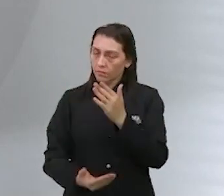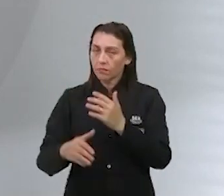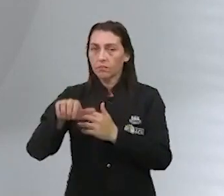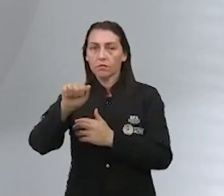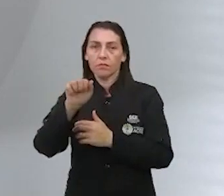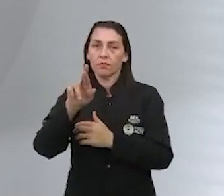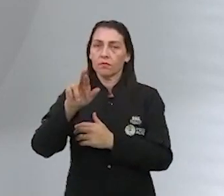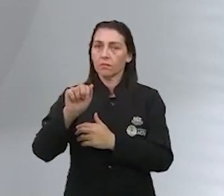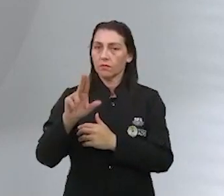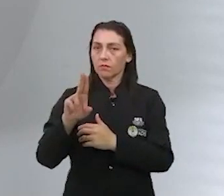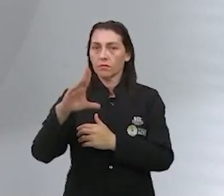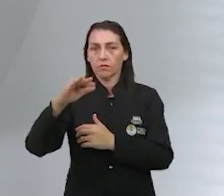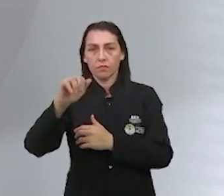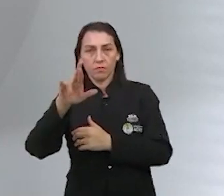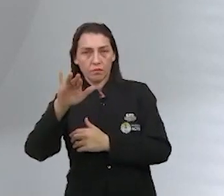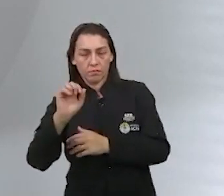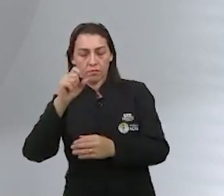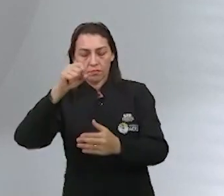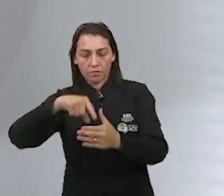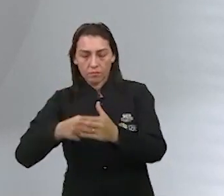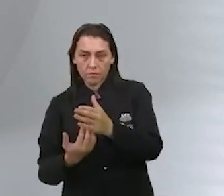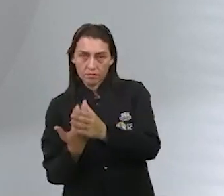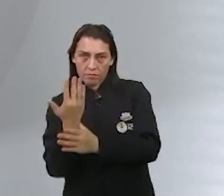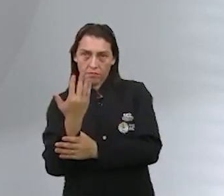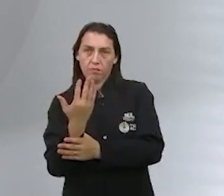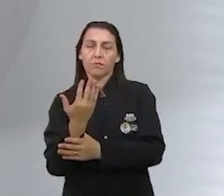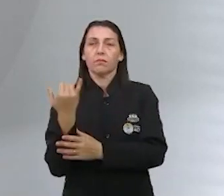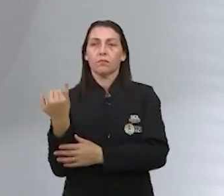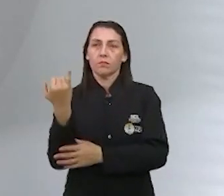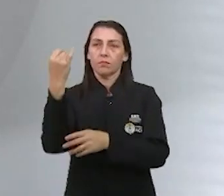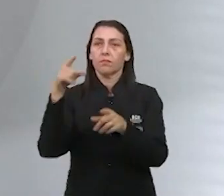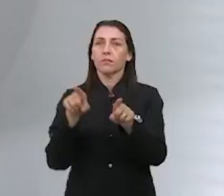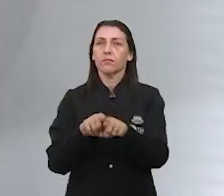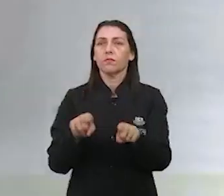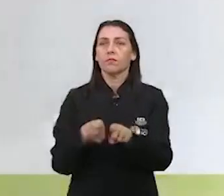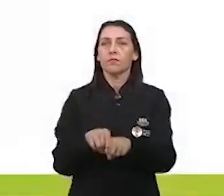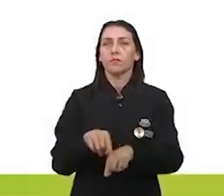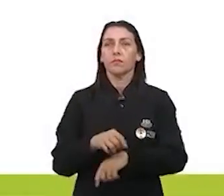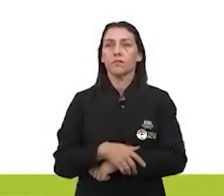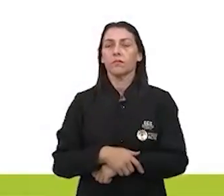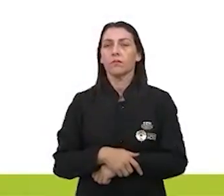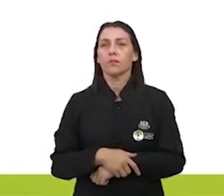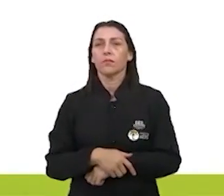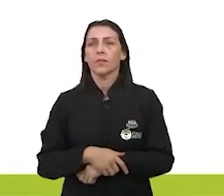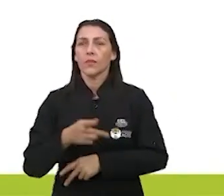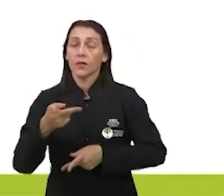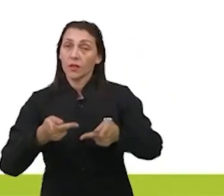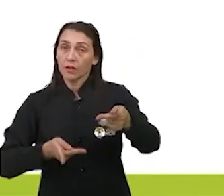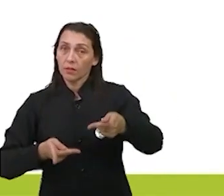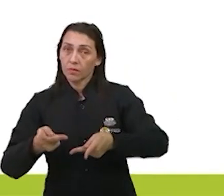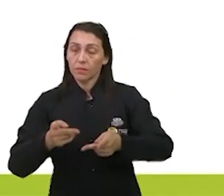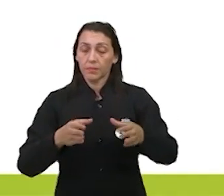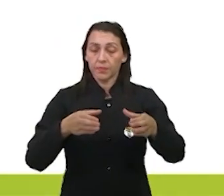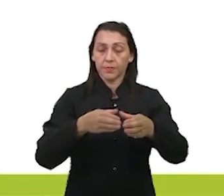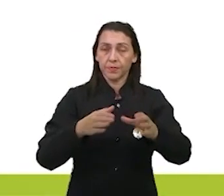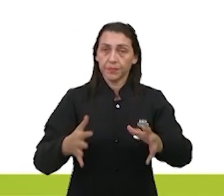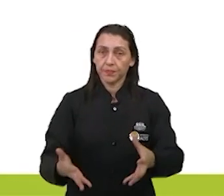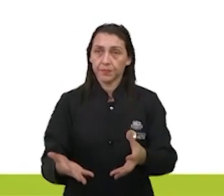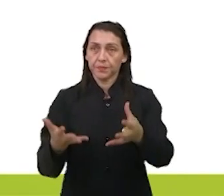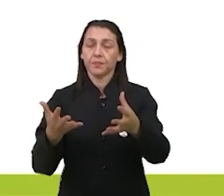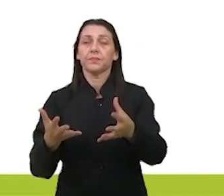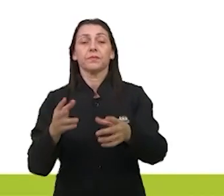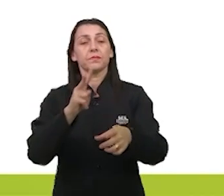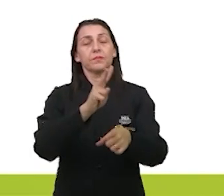araucárias. Então essa iniciativa de reflorestar a araucária é bem interessante também. E projetos comunitários, iniciativas locais